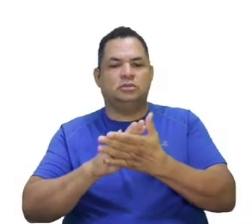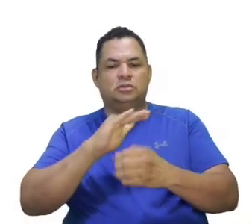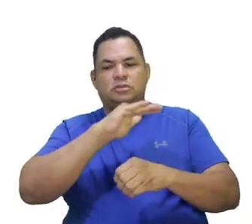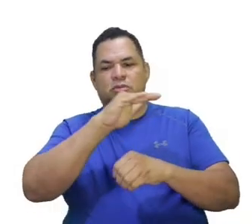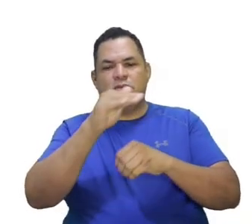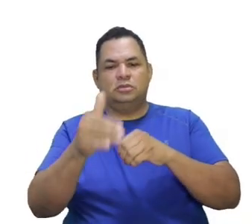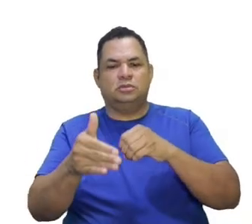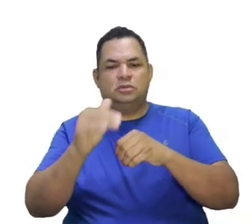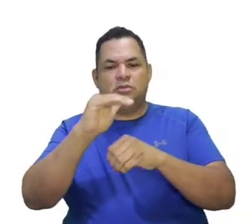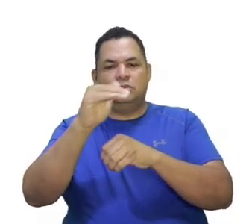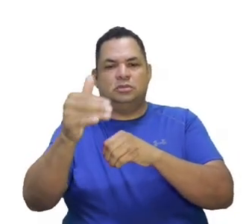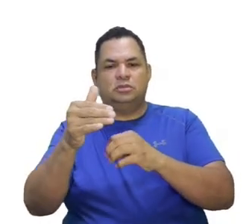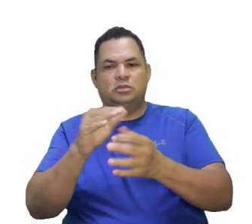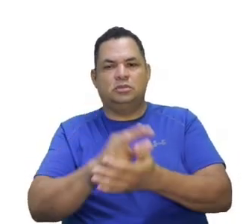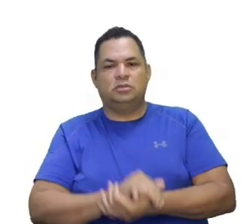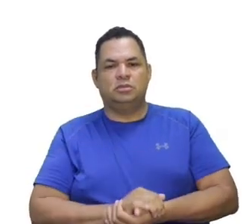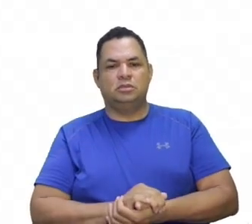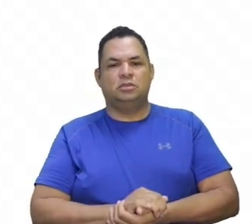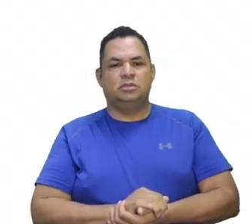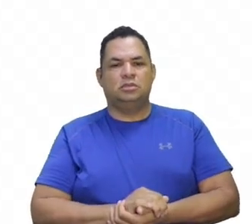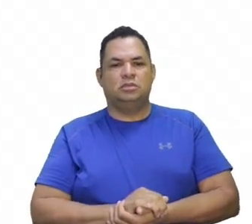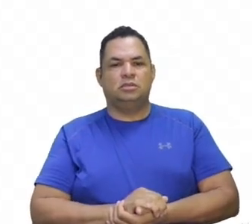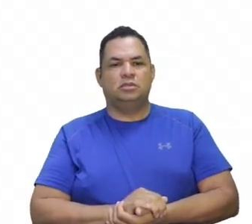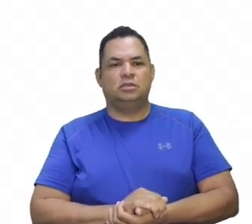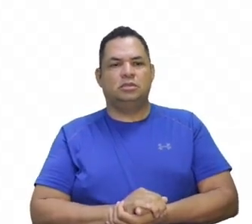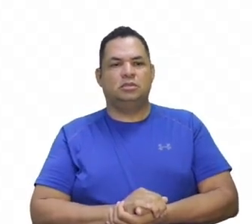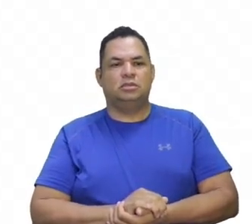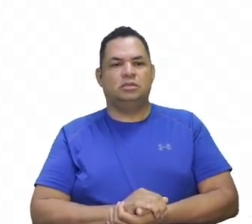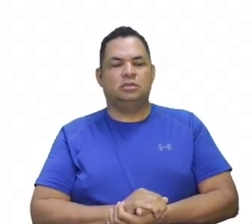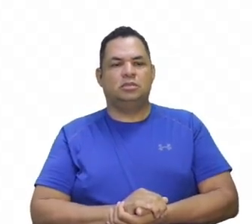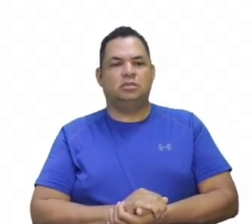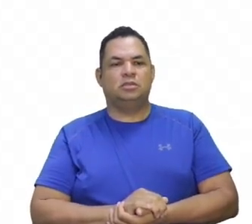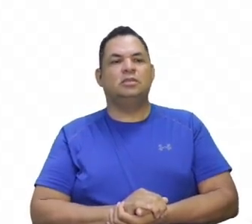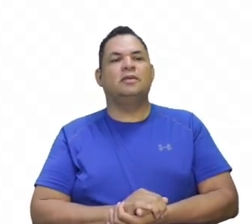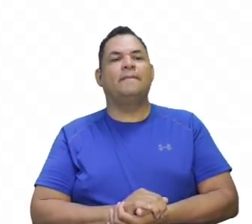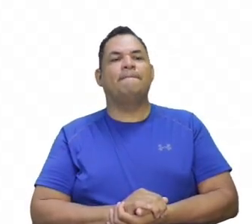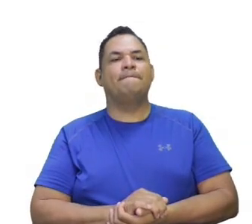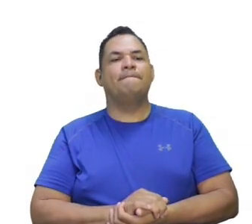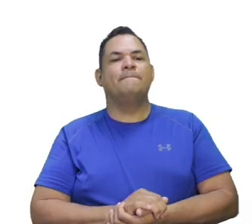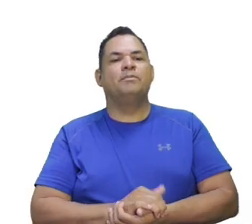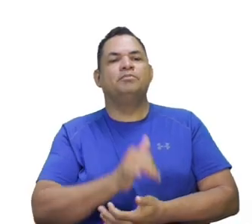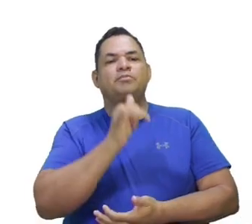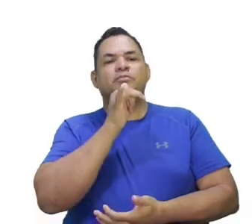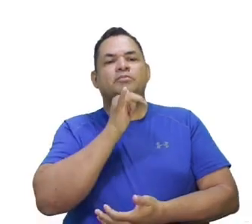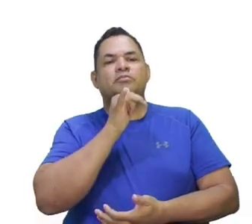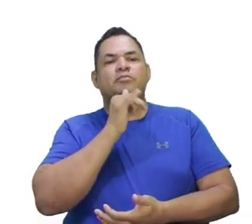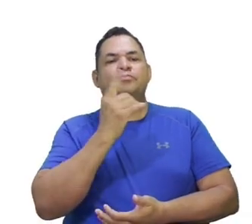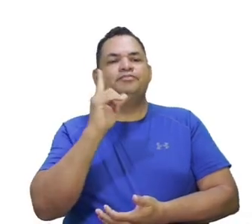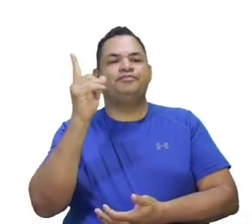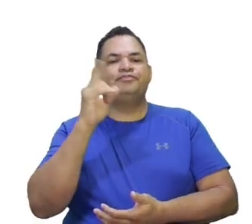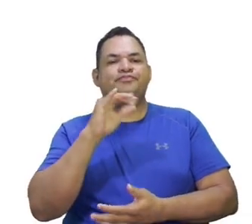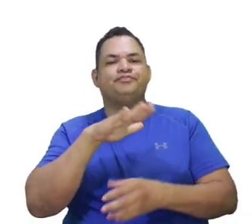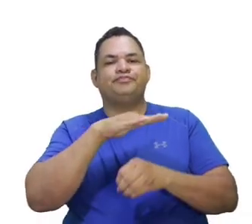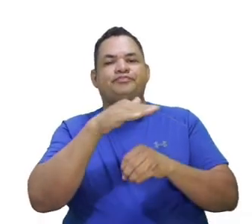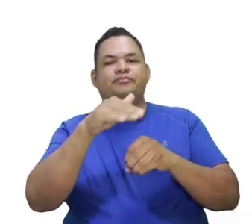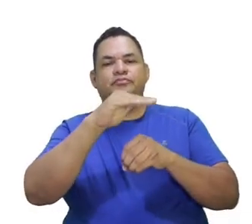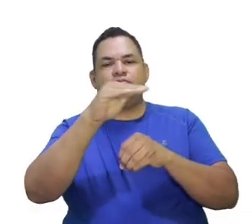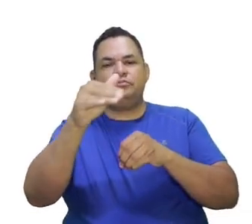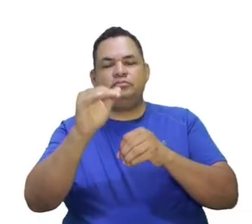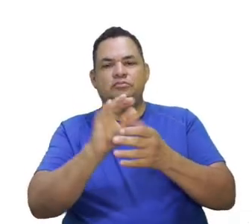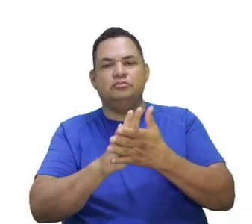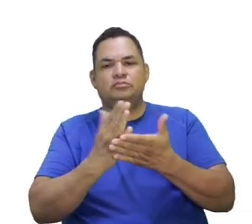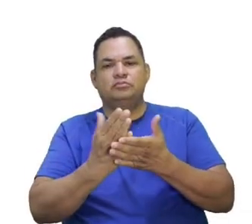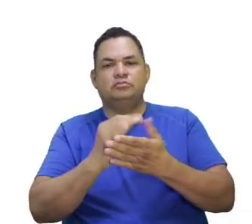valência. Mas tem mais exemplos, se preocupe não. Olha só, nesse exemplo aqui pede para a gente fazer a distribuição